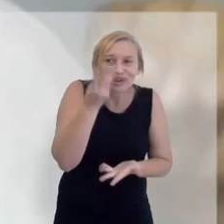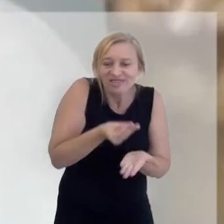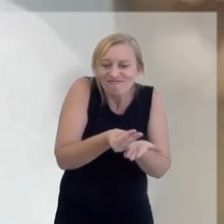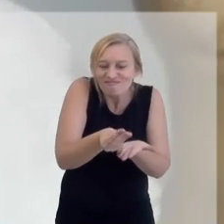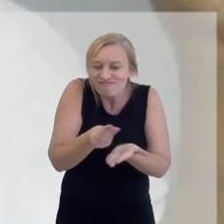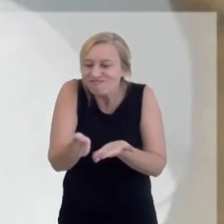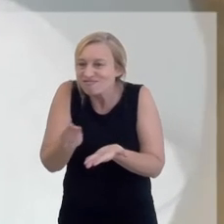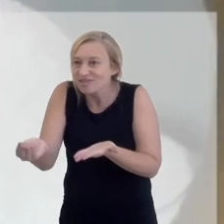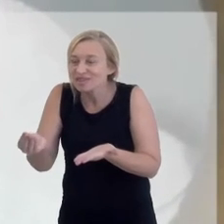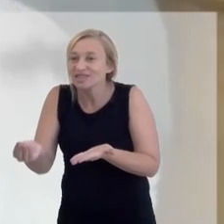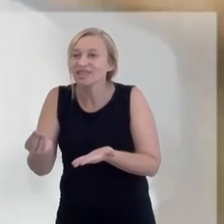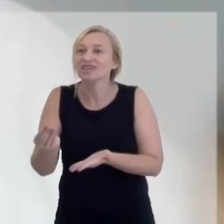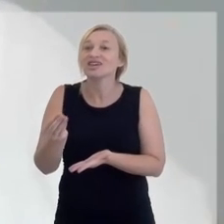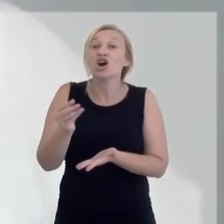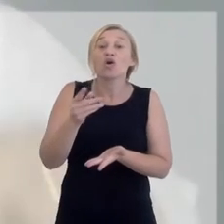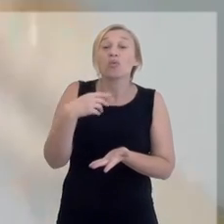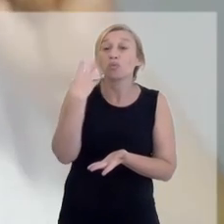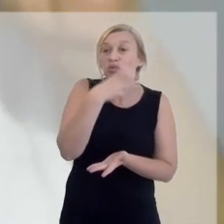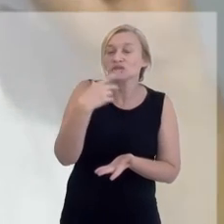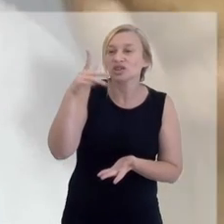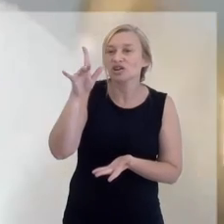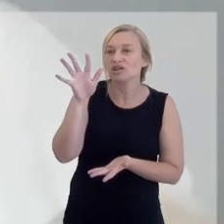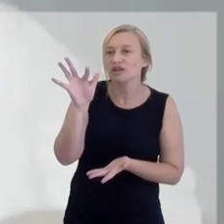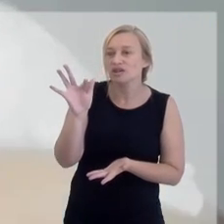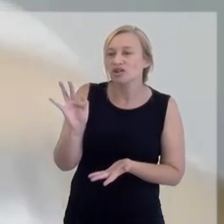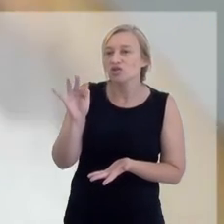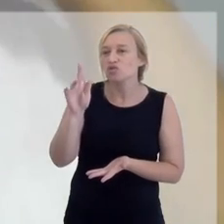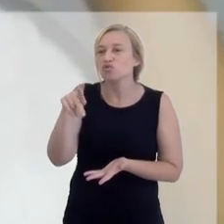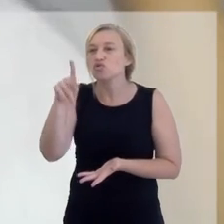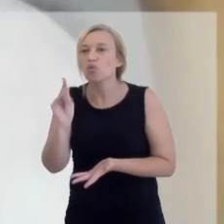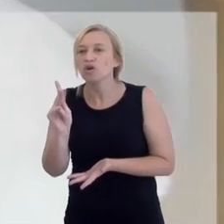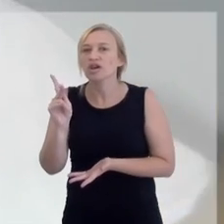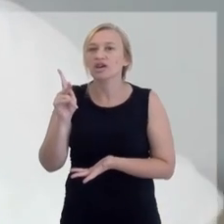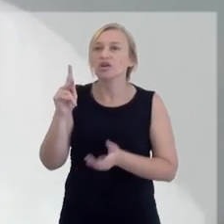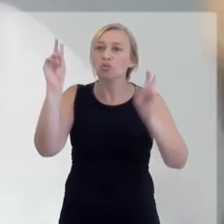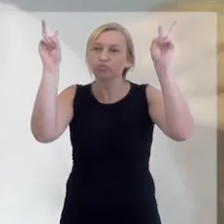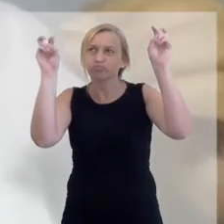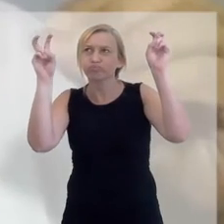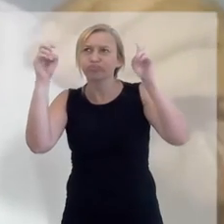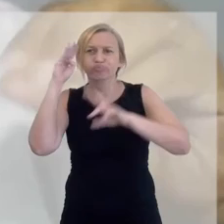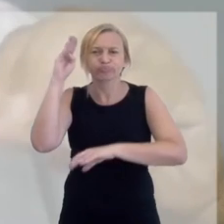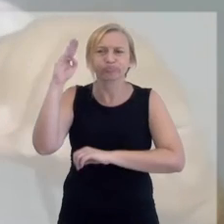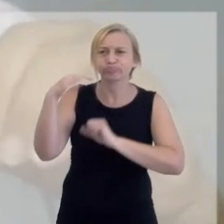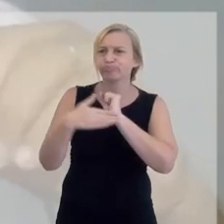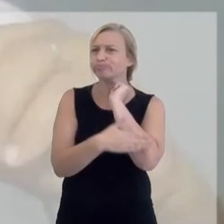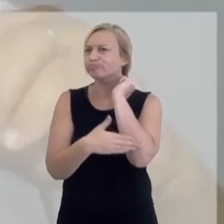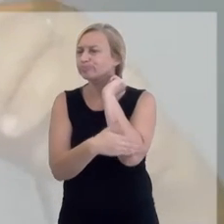historinhas, eu levo um funk que fala sobre ciúme, eu levo